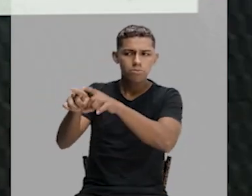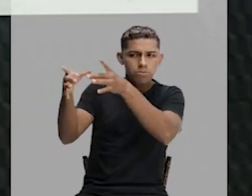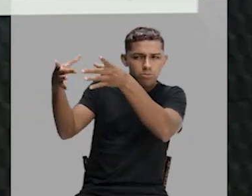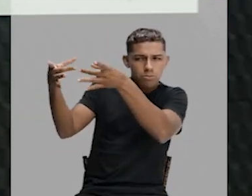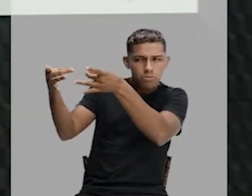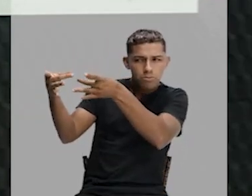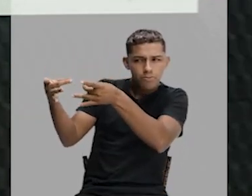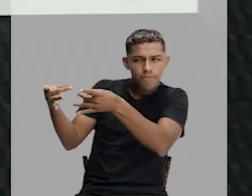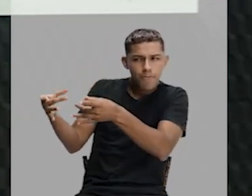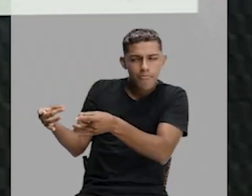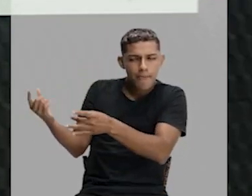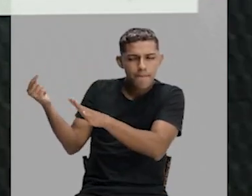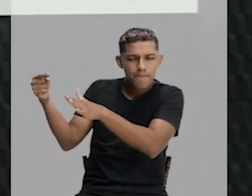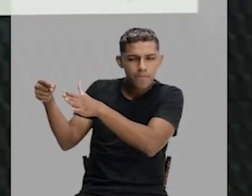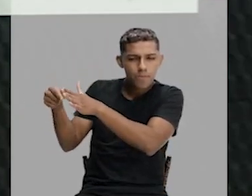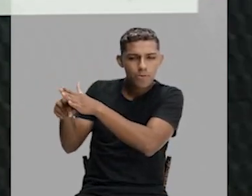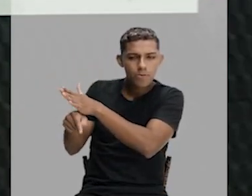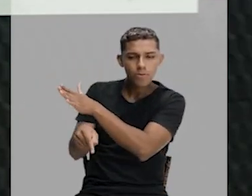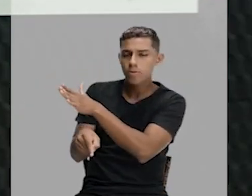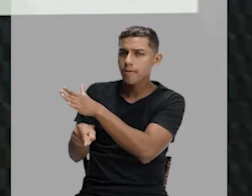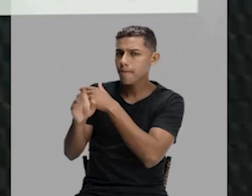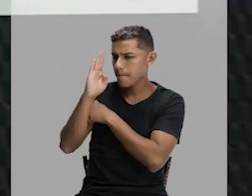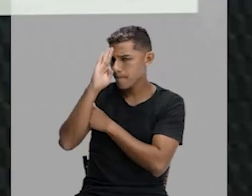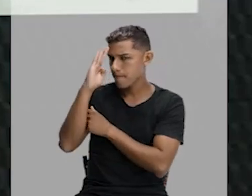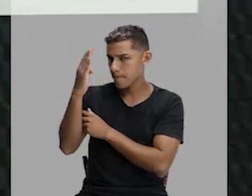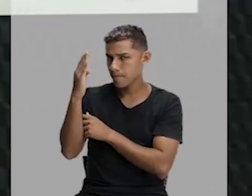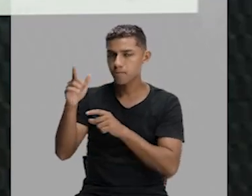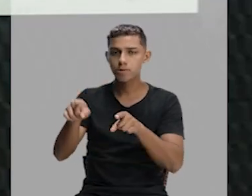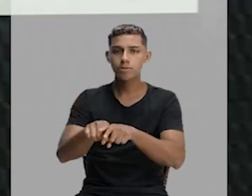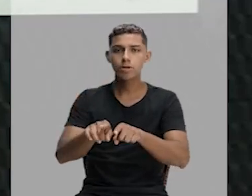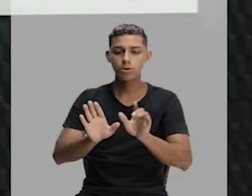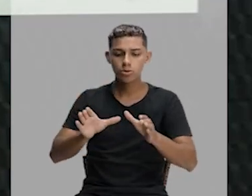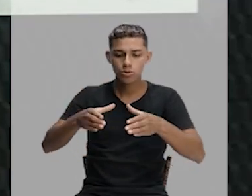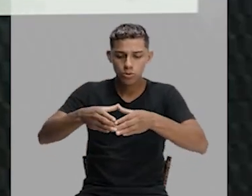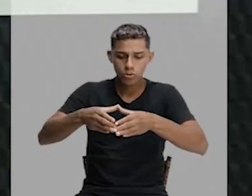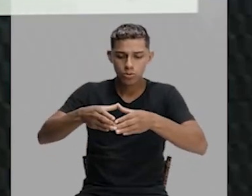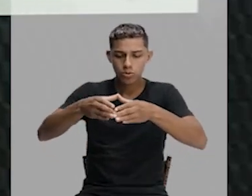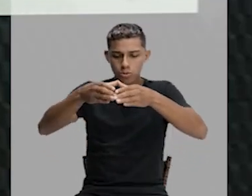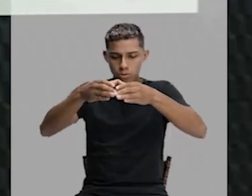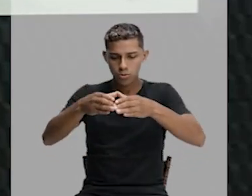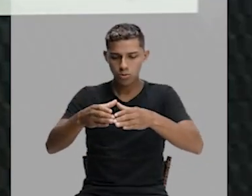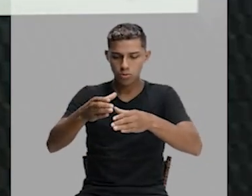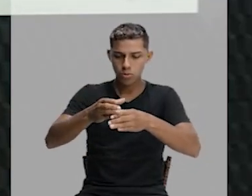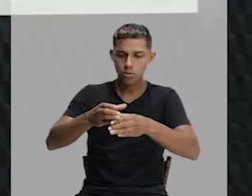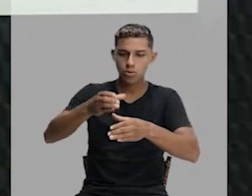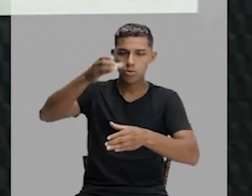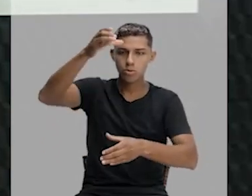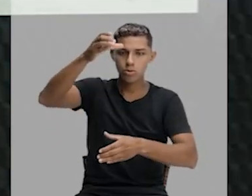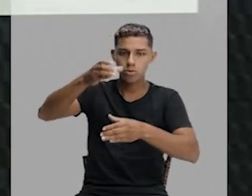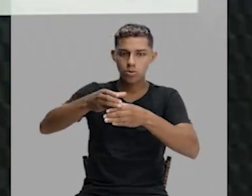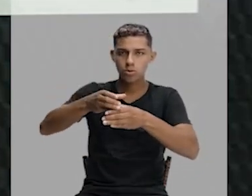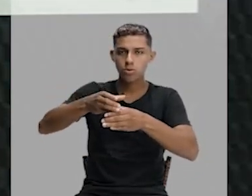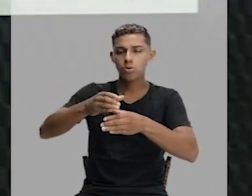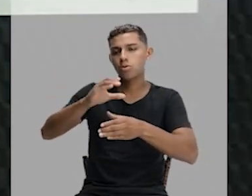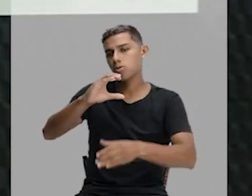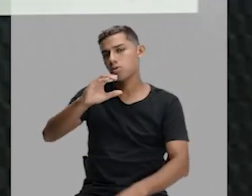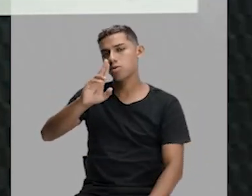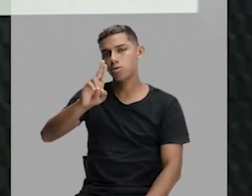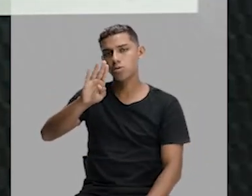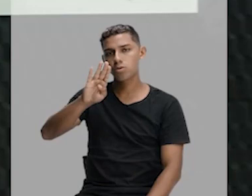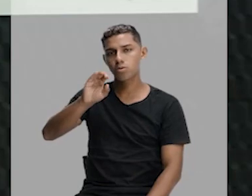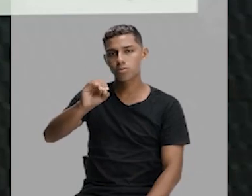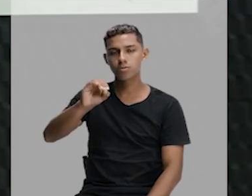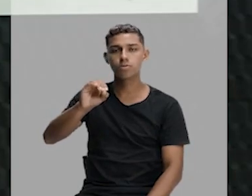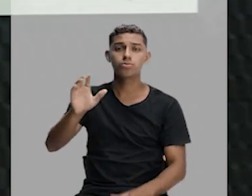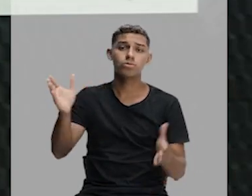prismas mais especiais, que é o caso do paralelepípedo e do cubo. Beleza? Bom, já que a gente já falou de poliedro, né, galera? Quem não